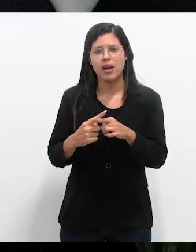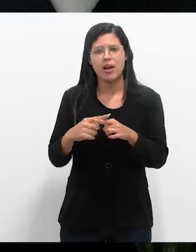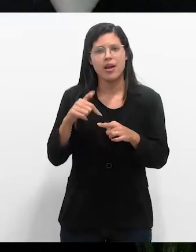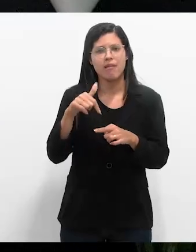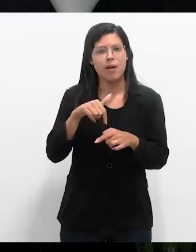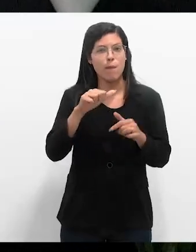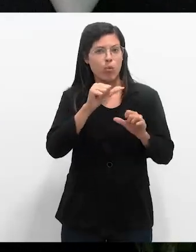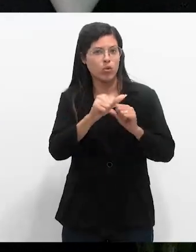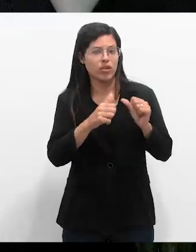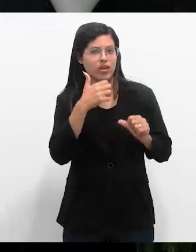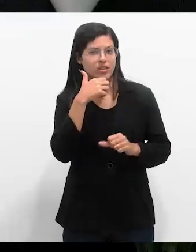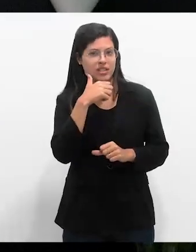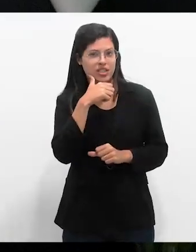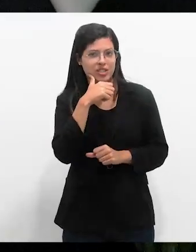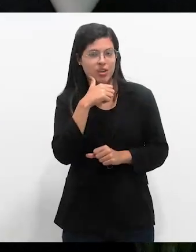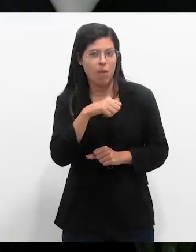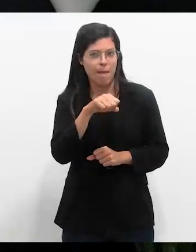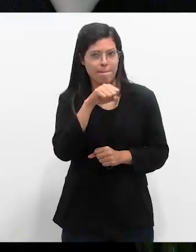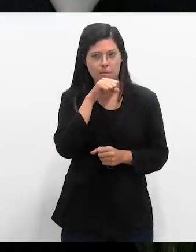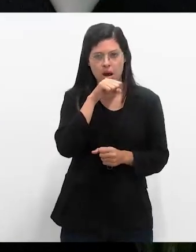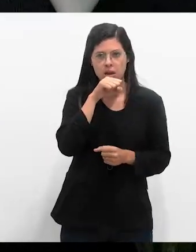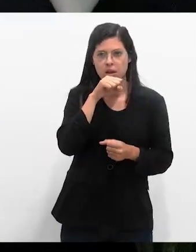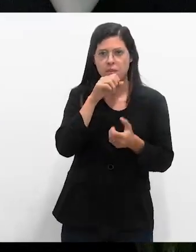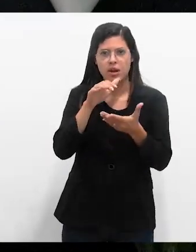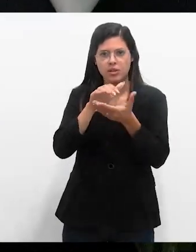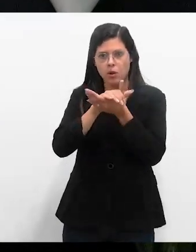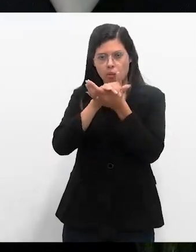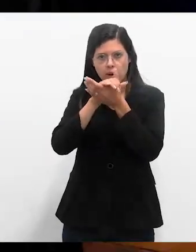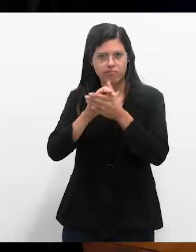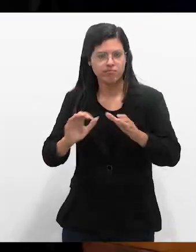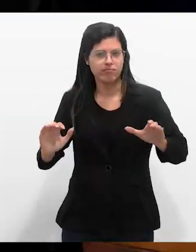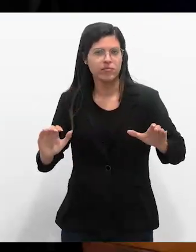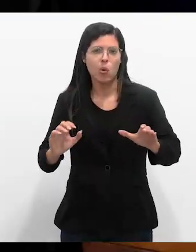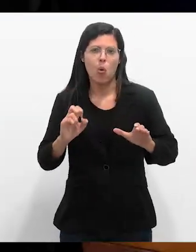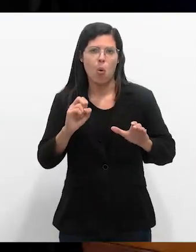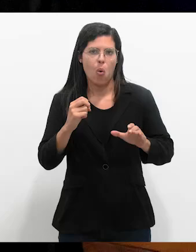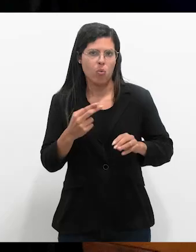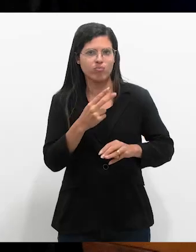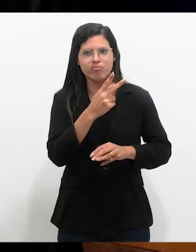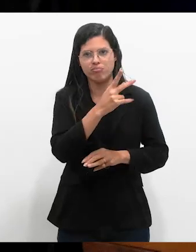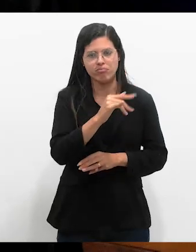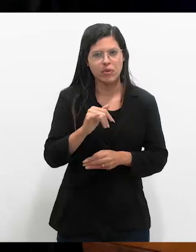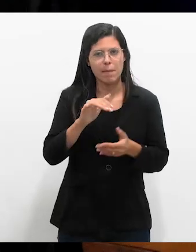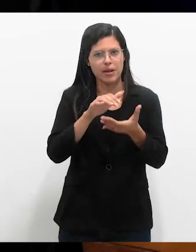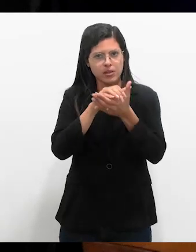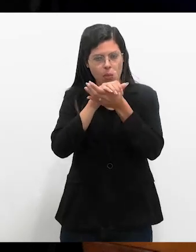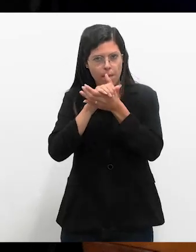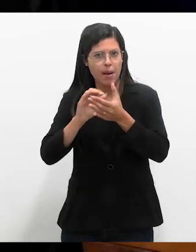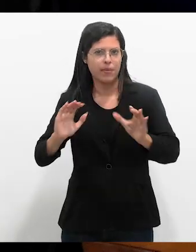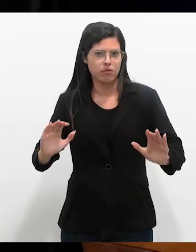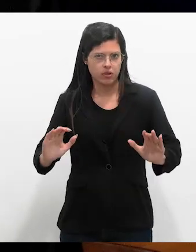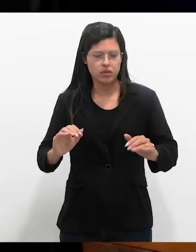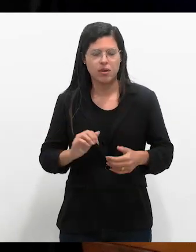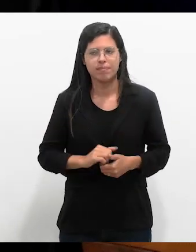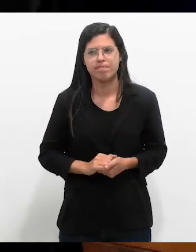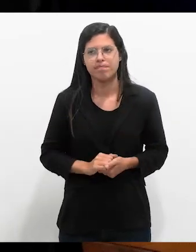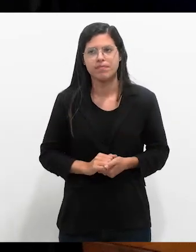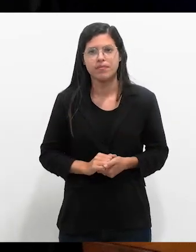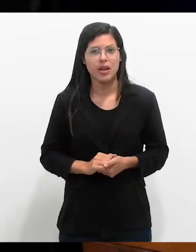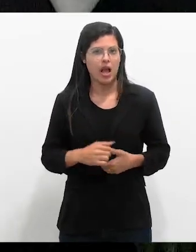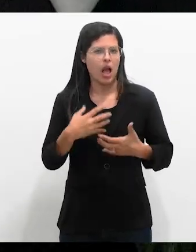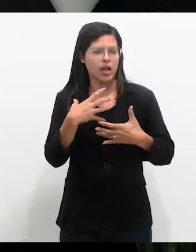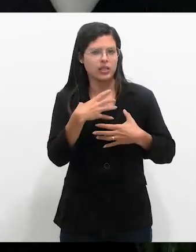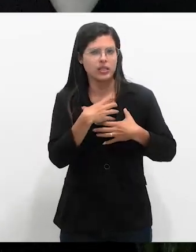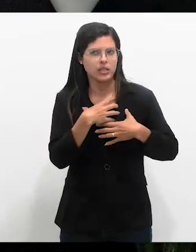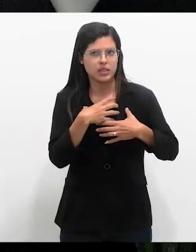deixa de ser uma mãe para ser uma ialorixá ou deixa de ser pai para ser um babalorixá. E